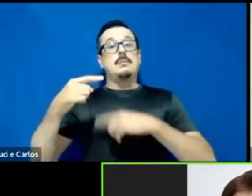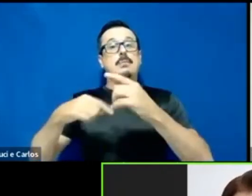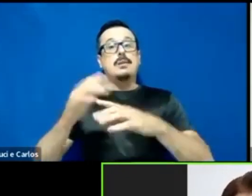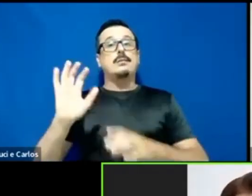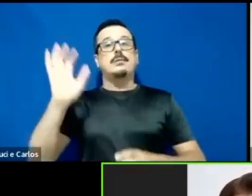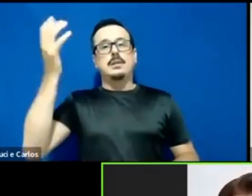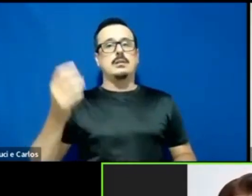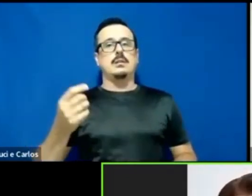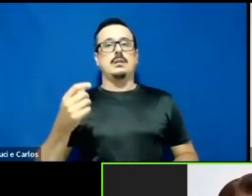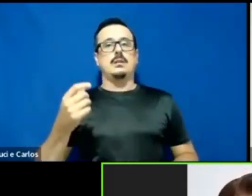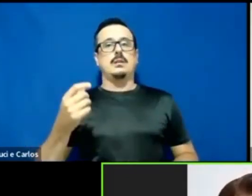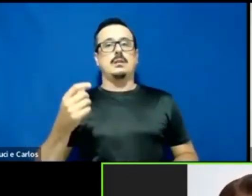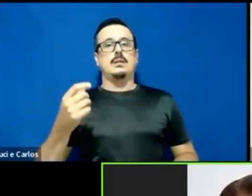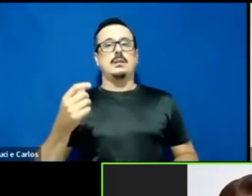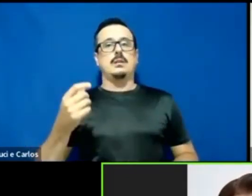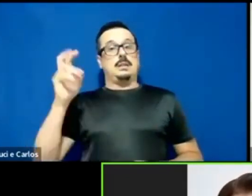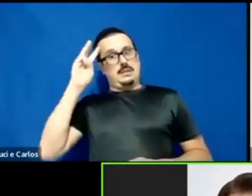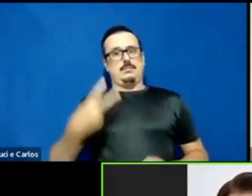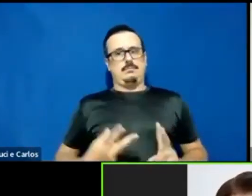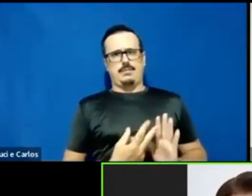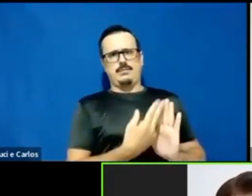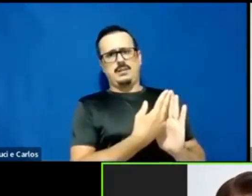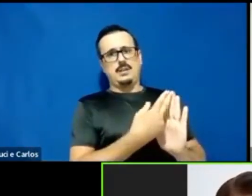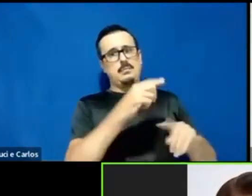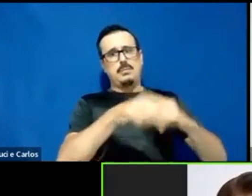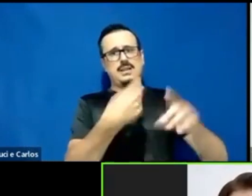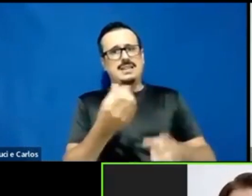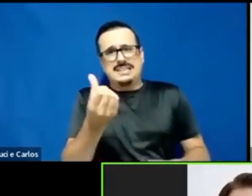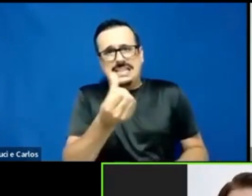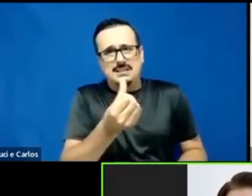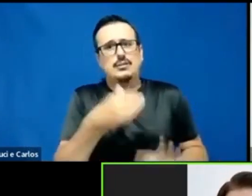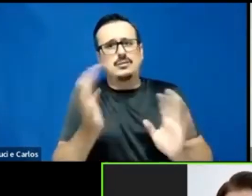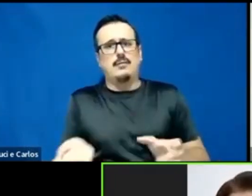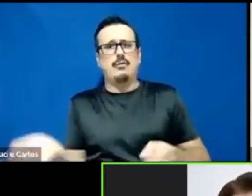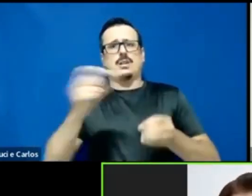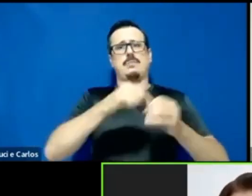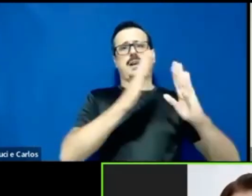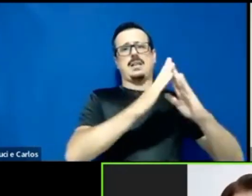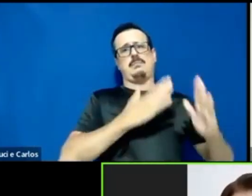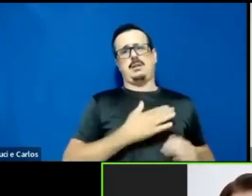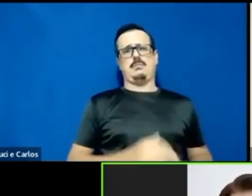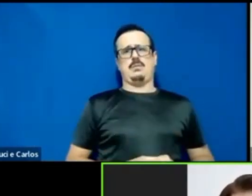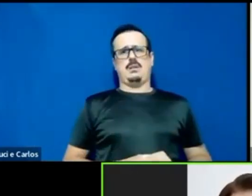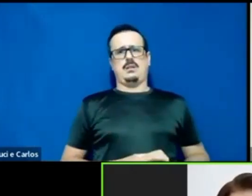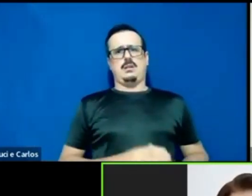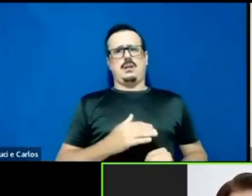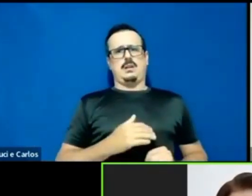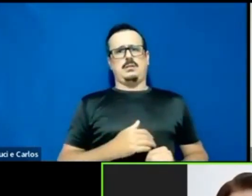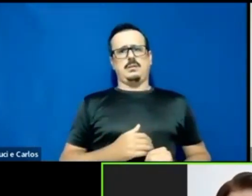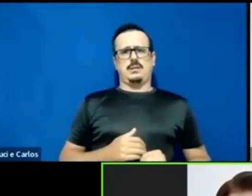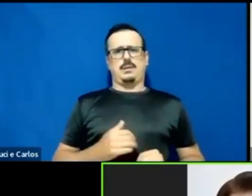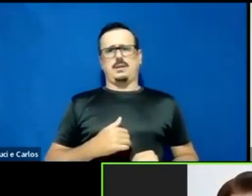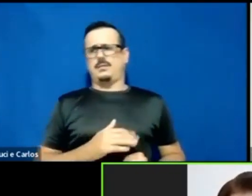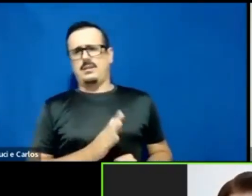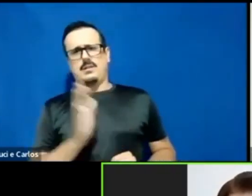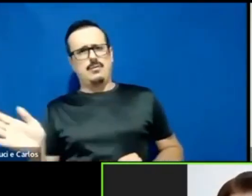família. Então, assim, eu não precisei fazer quimioterapia, não precisei fazer rádio.